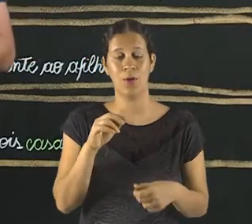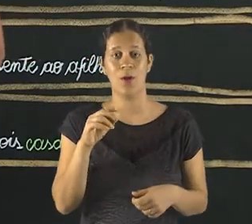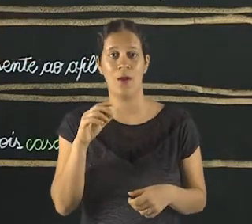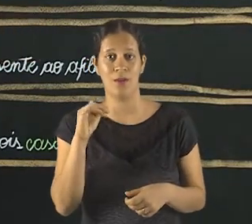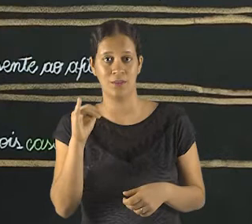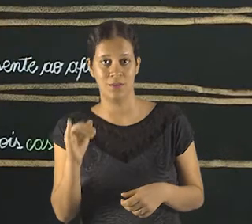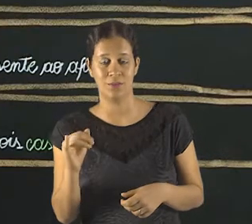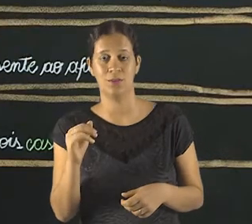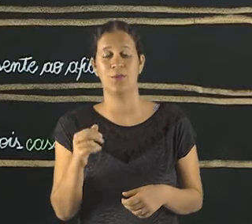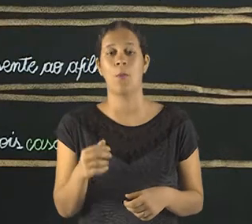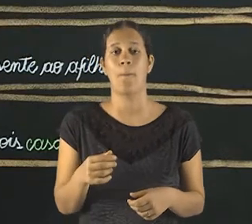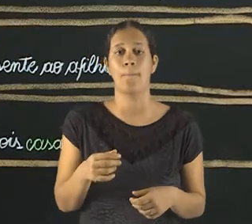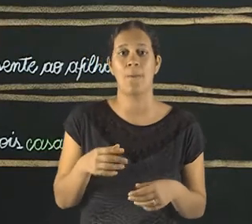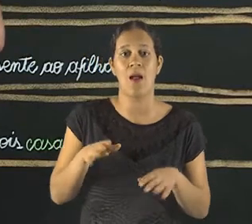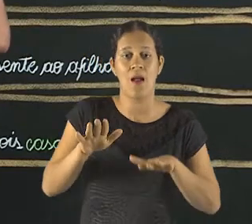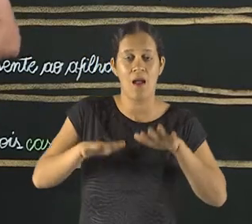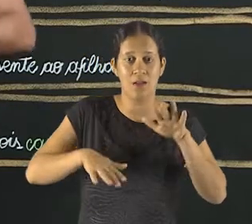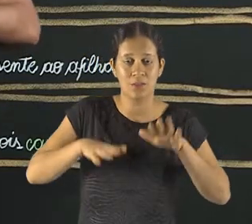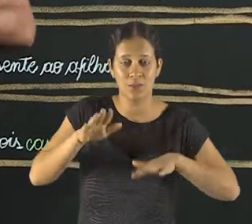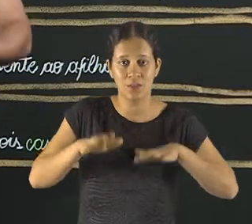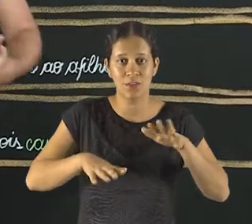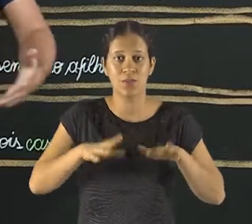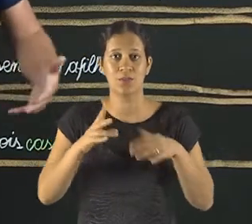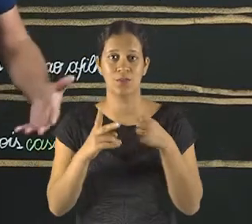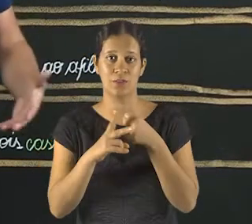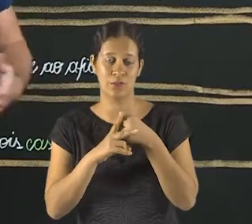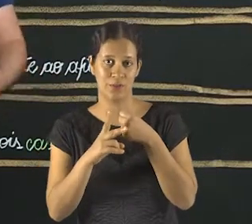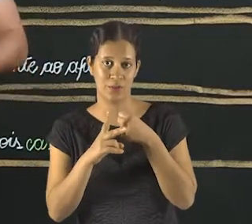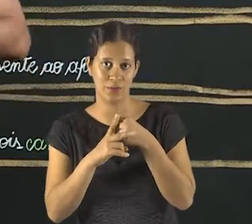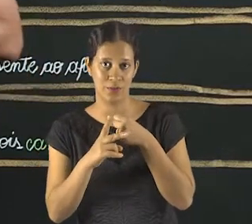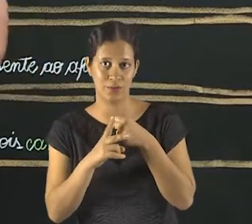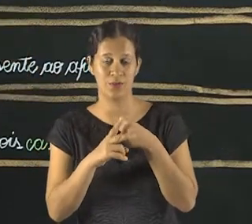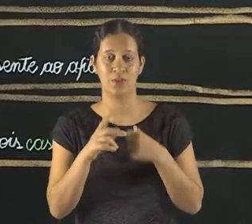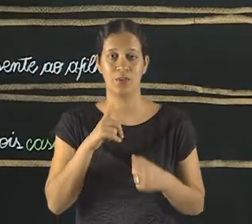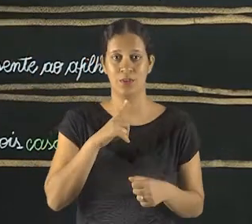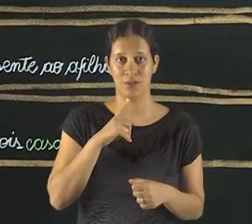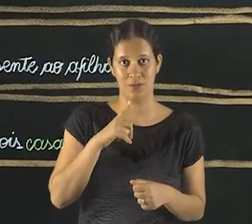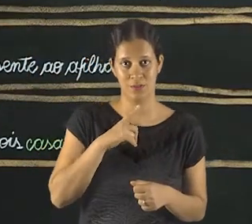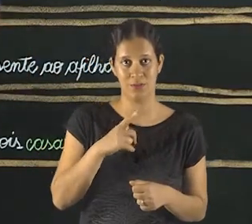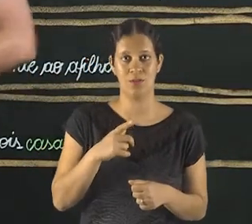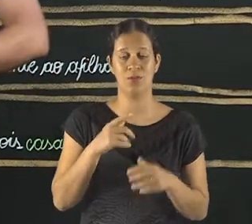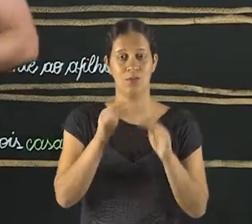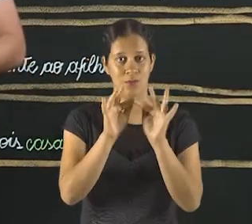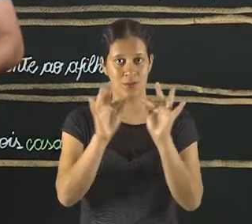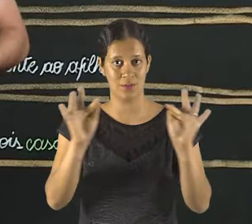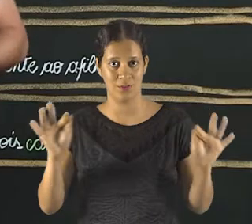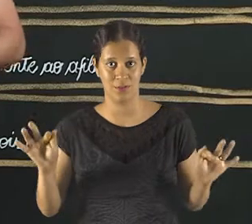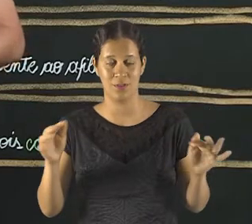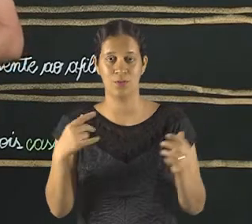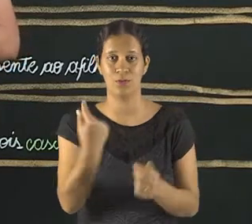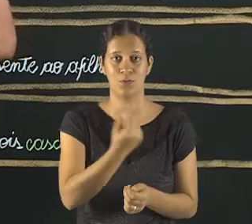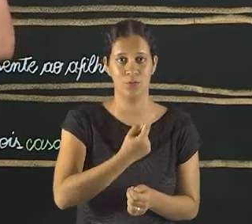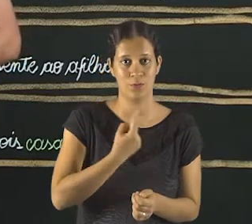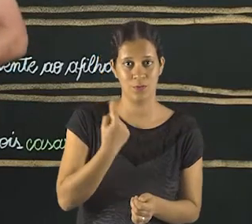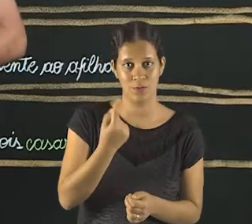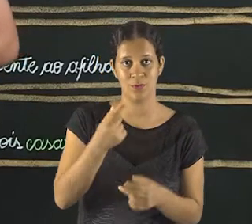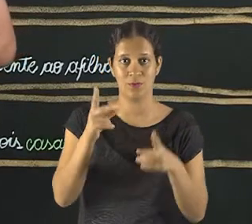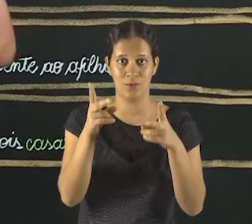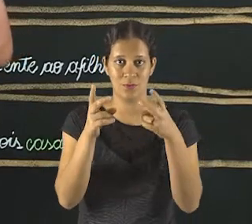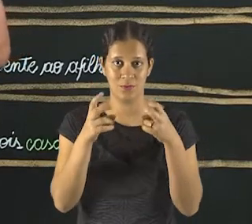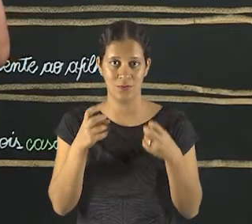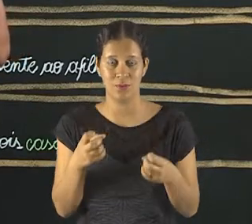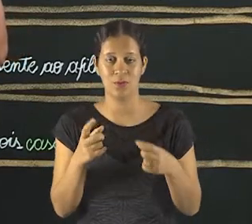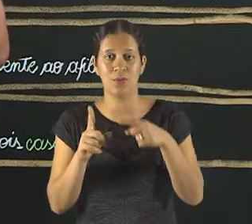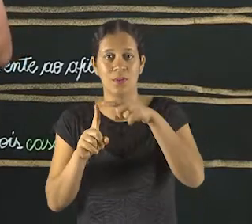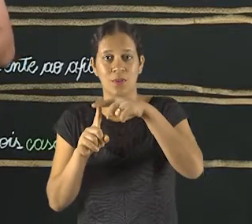falando de um predicado do tipo verbal. Muitas vezes esses verbos vão estar presentes nessas construções que nós vamos analisar hoje e a gente vai